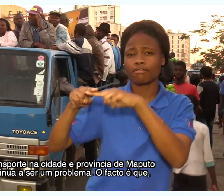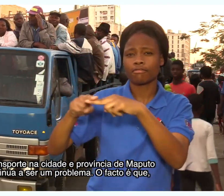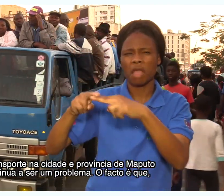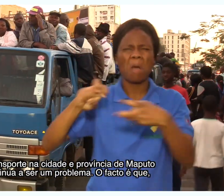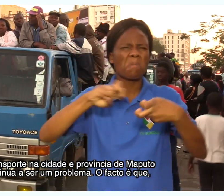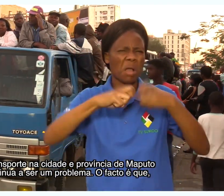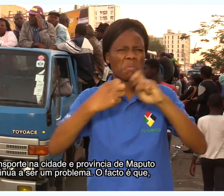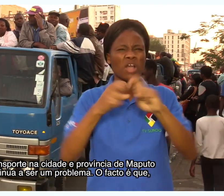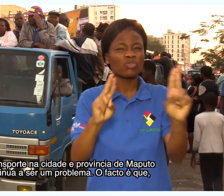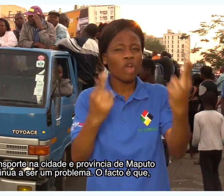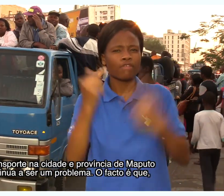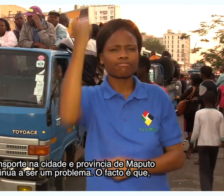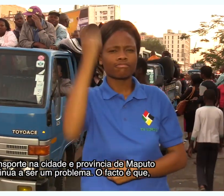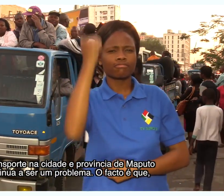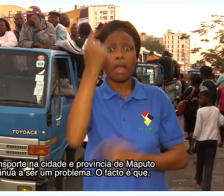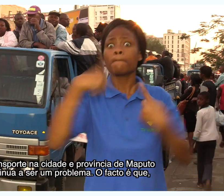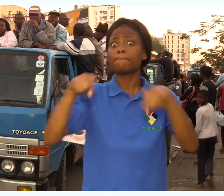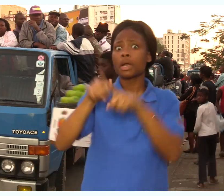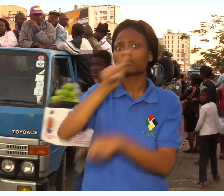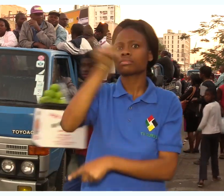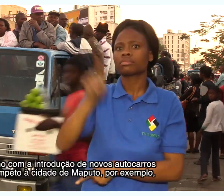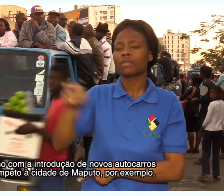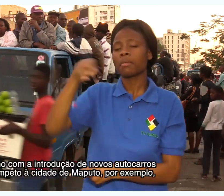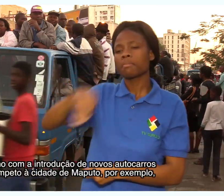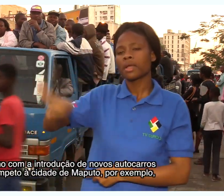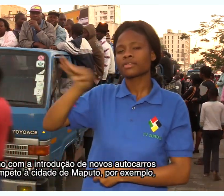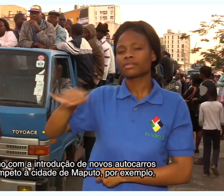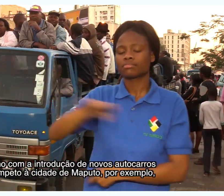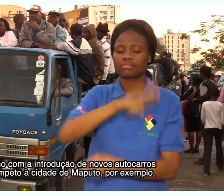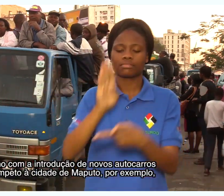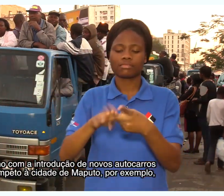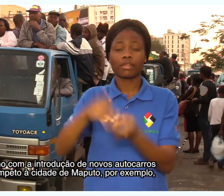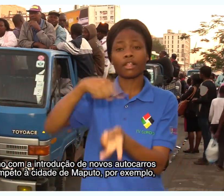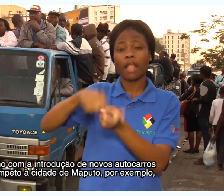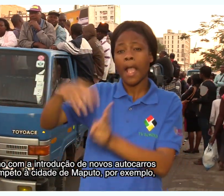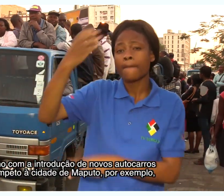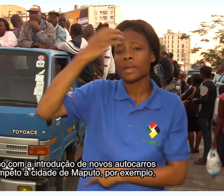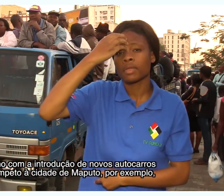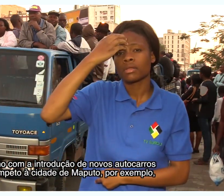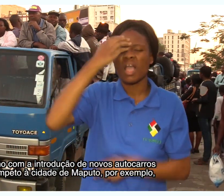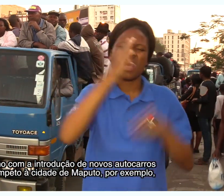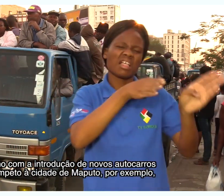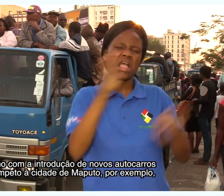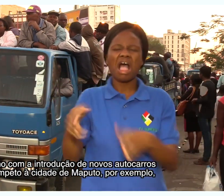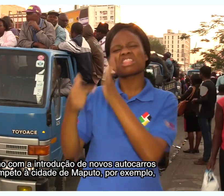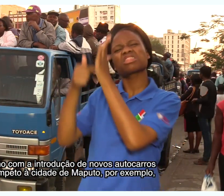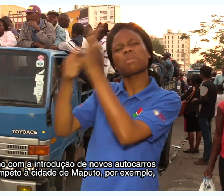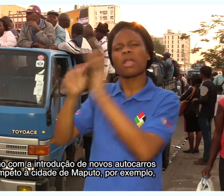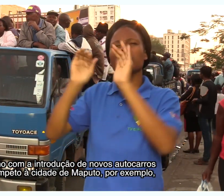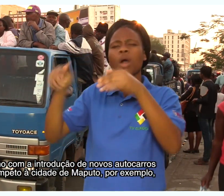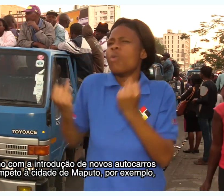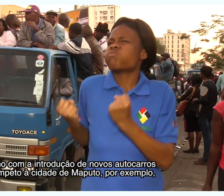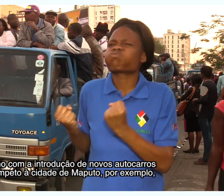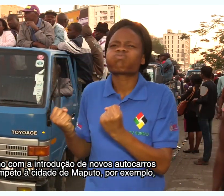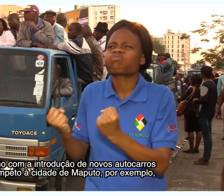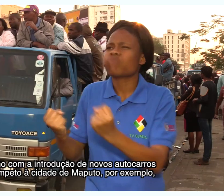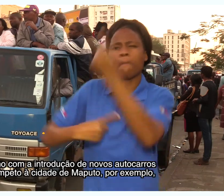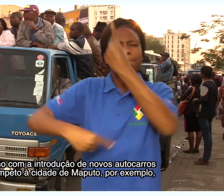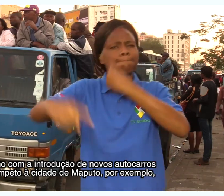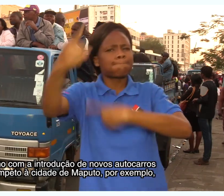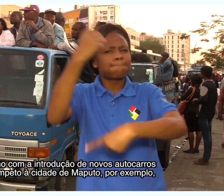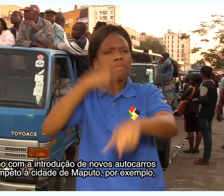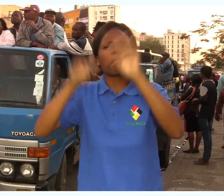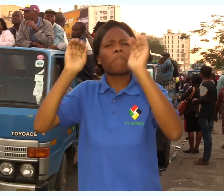transporte na cidade e província de Maputo continua a ser um problema. O fato é que, mesmo com a introdução de novos autocarros de desempeito na cidade de